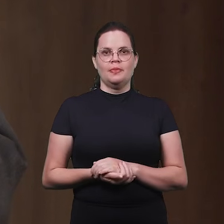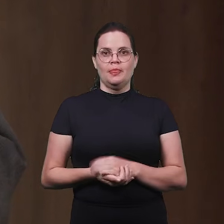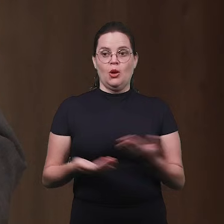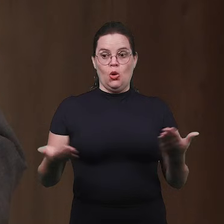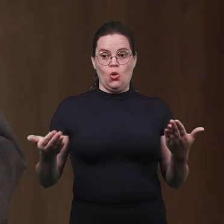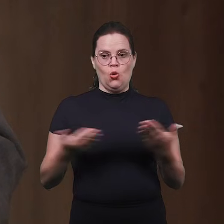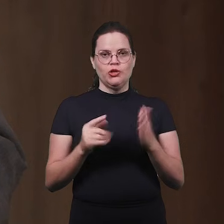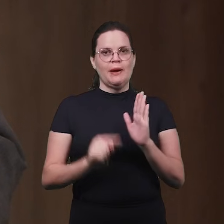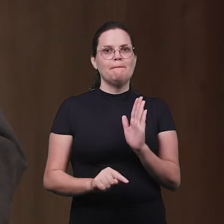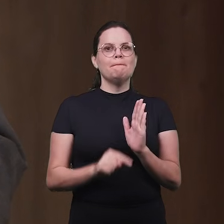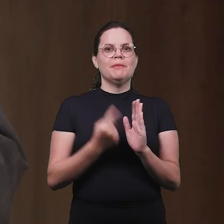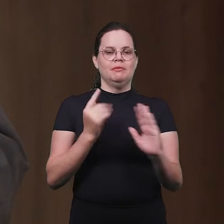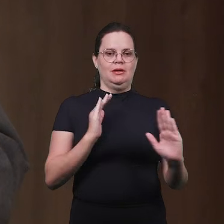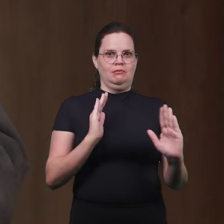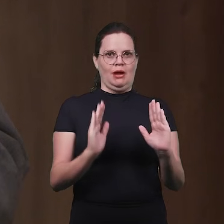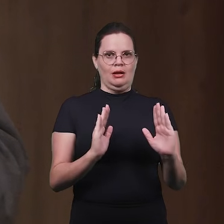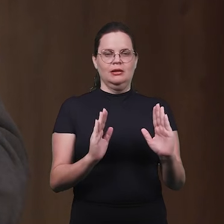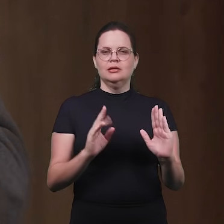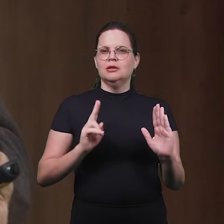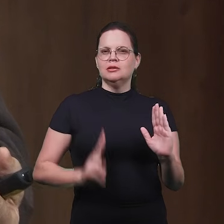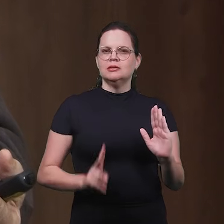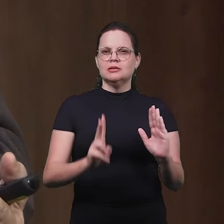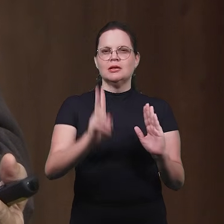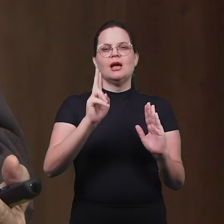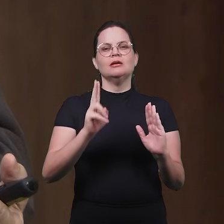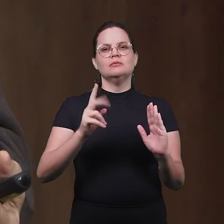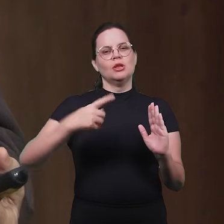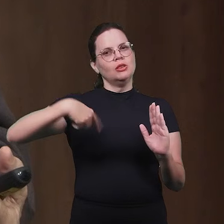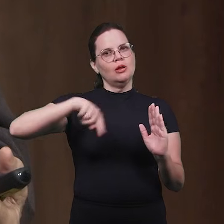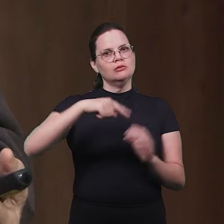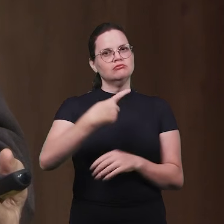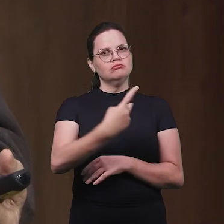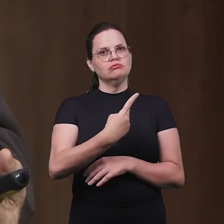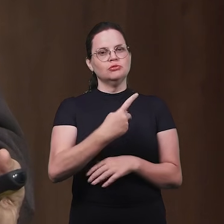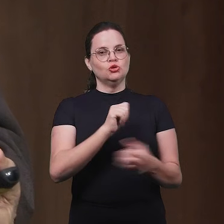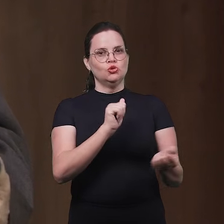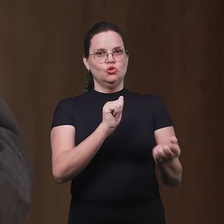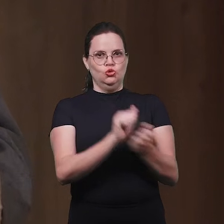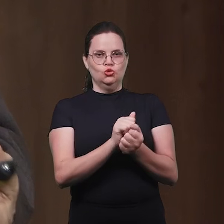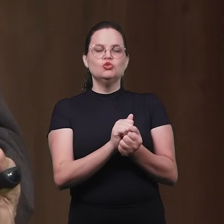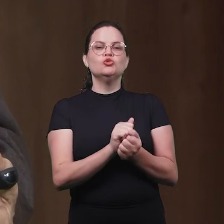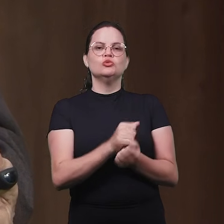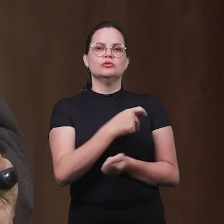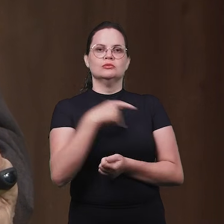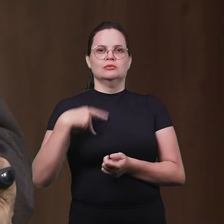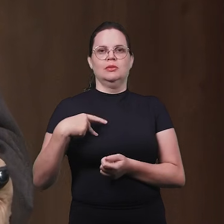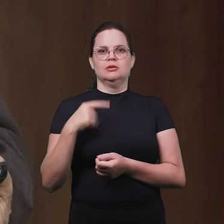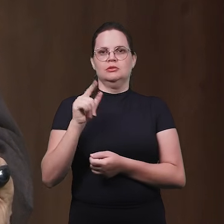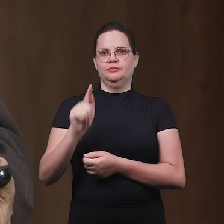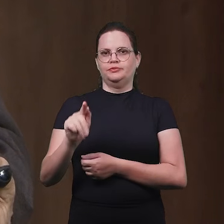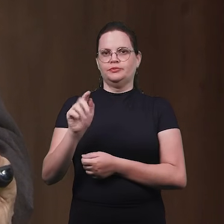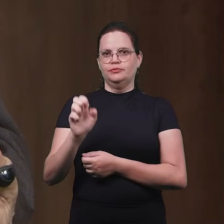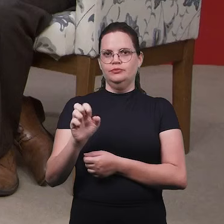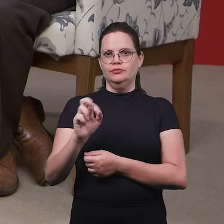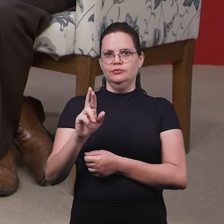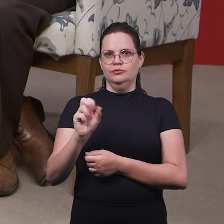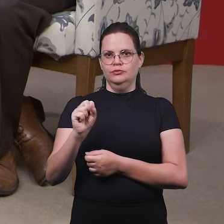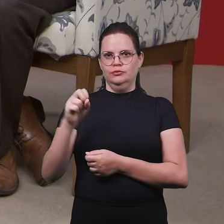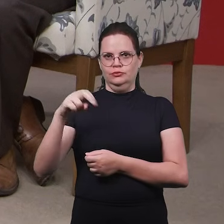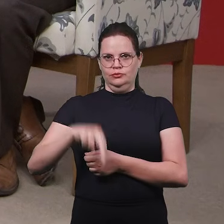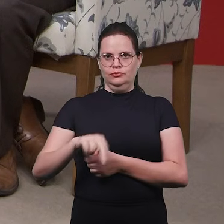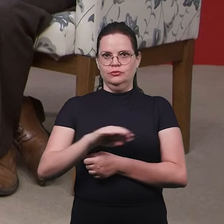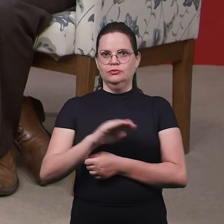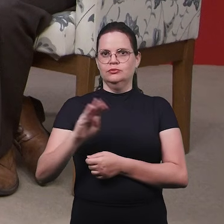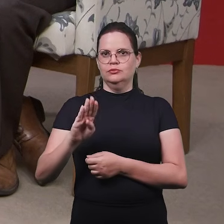partir deste episódio. Sempre estamos aqui dividindo a apresentação juntamente com o